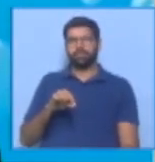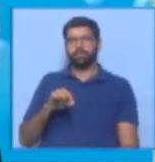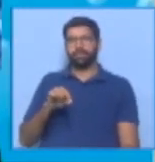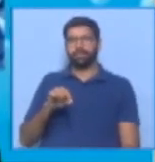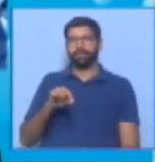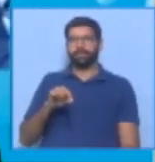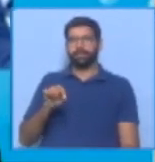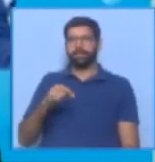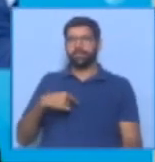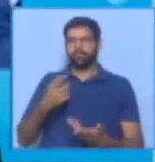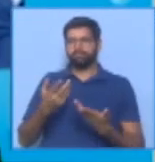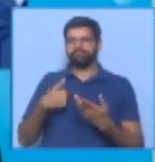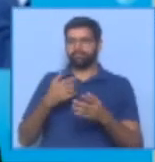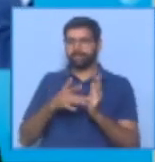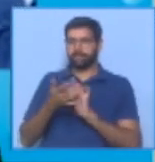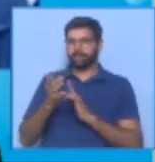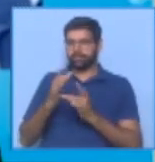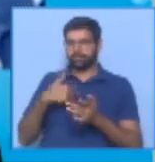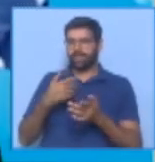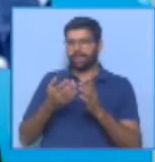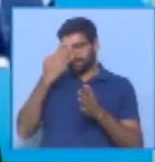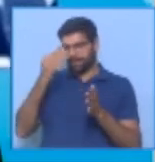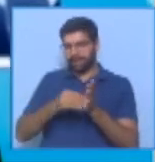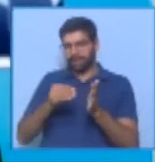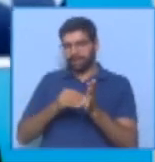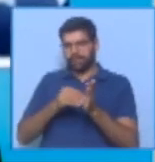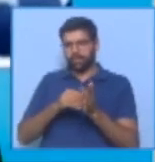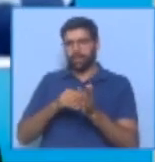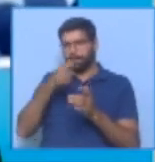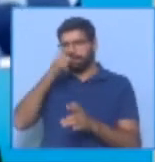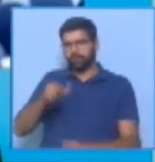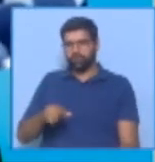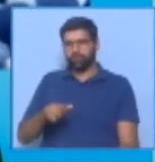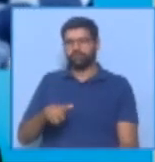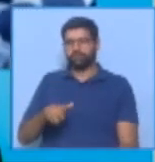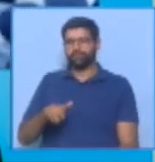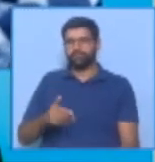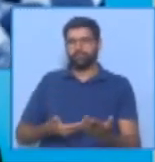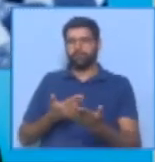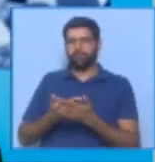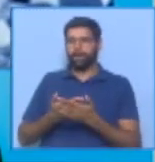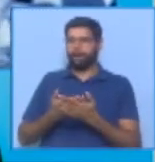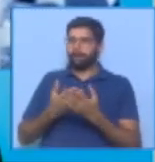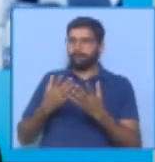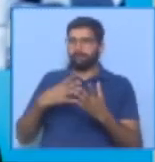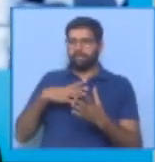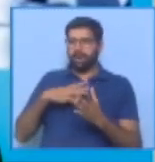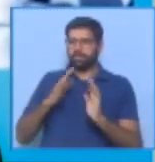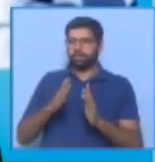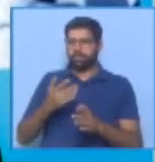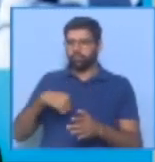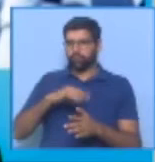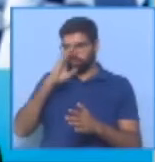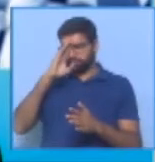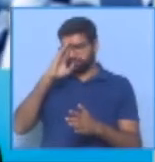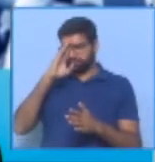este Ocidente cristão, que é a própria invenção do conceito, entre aspas, do conceito de pessoa, propô-la sem medo, sabendo que estamos a oferecer